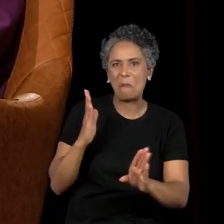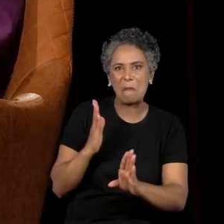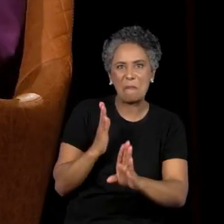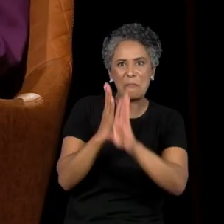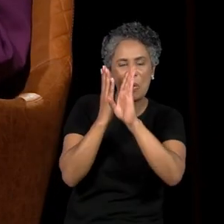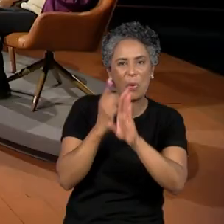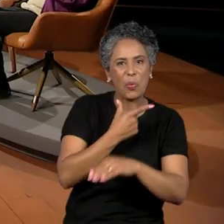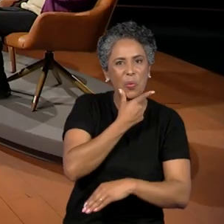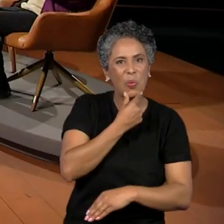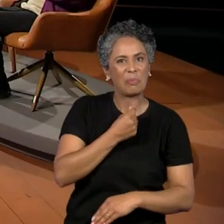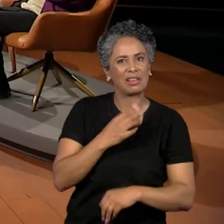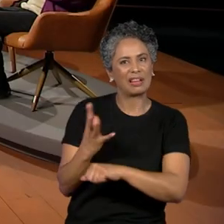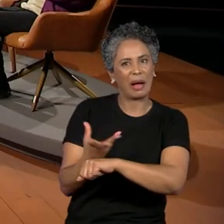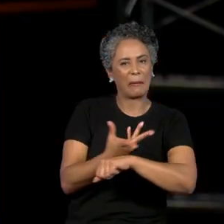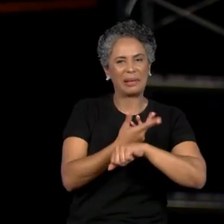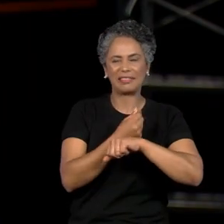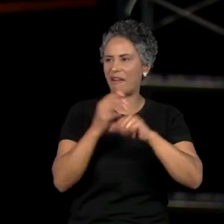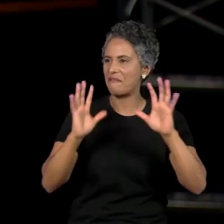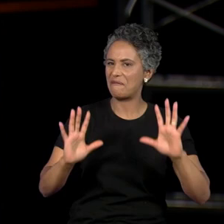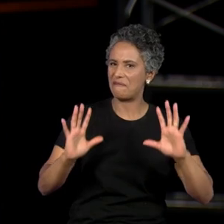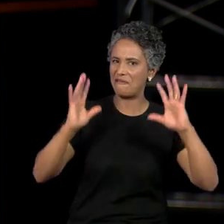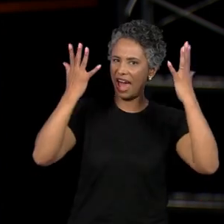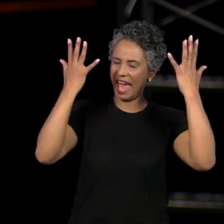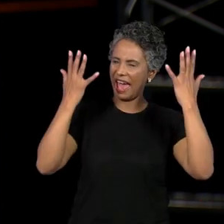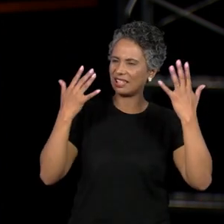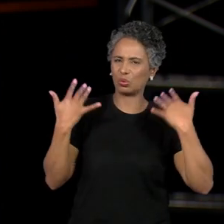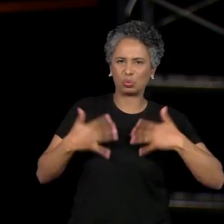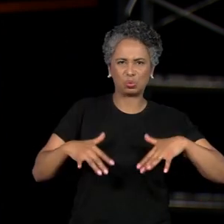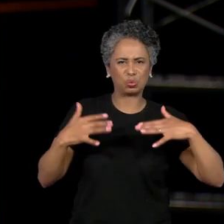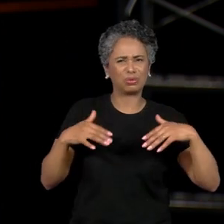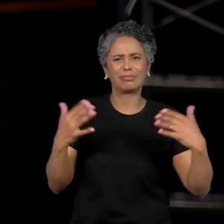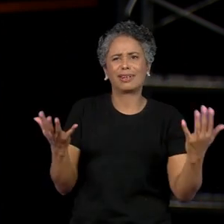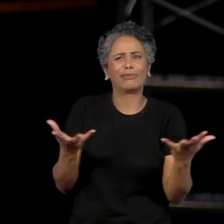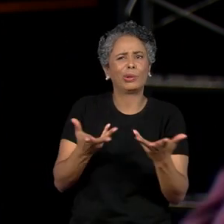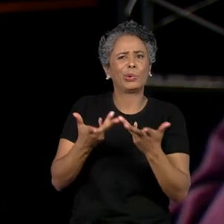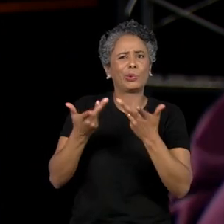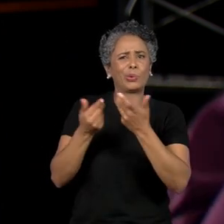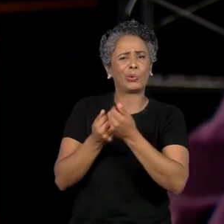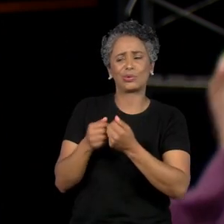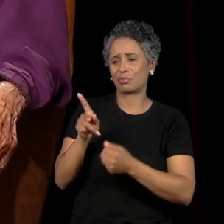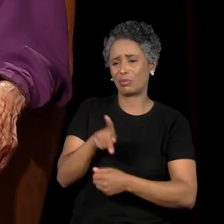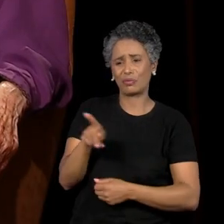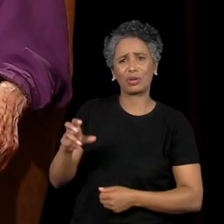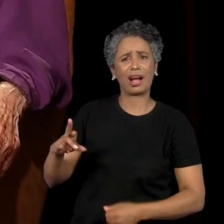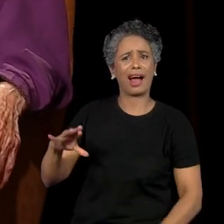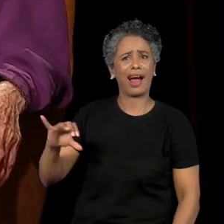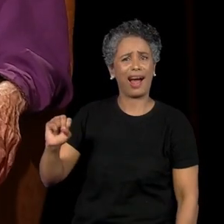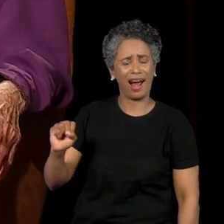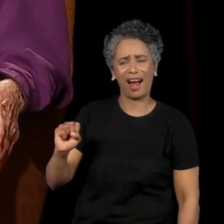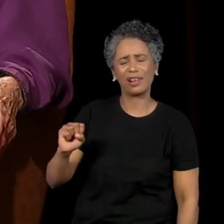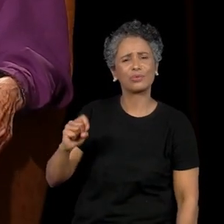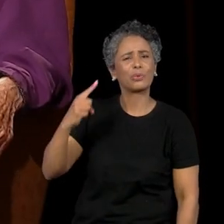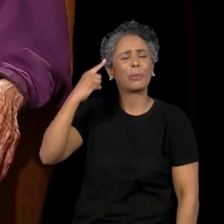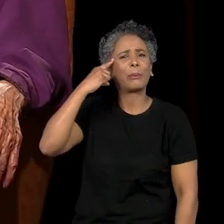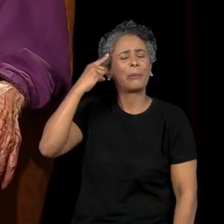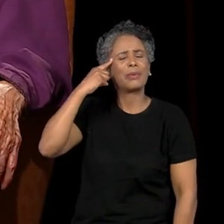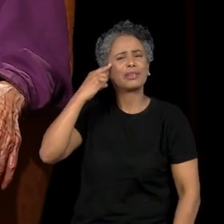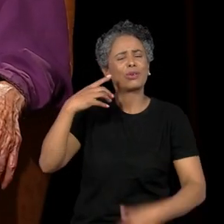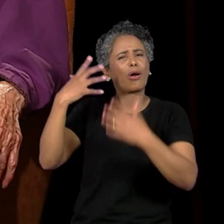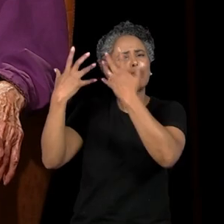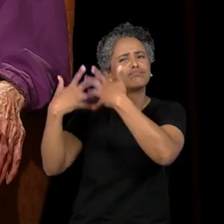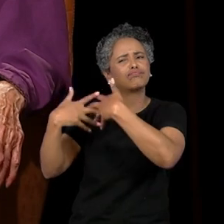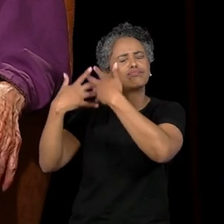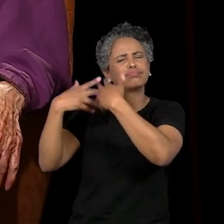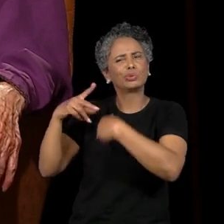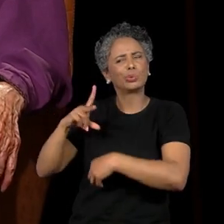né? Todo mundo se apaixona, porque é uma coisa tão bonita. O Carlos Leite chegou no fim do ano, ele disse, olha, eu vou